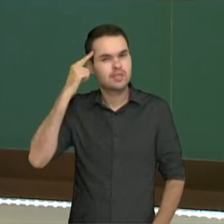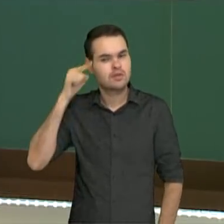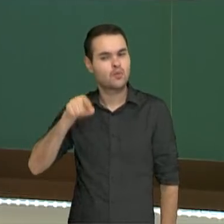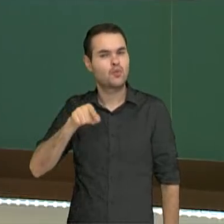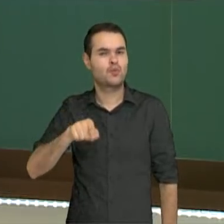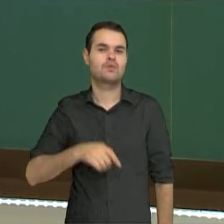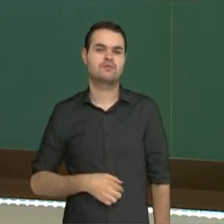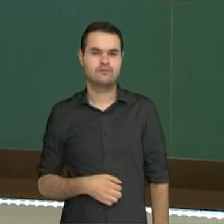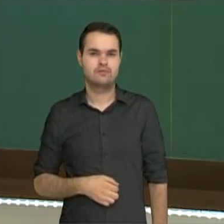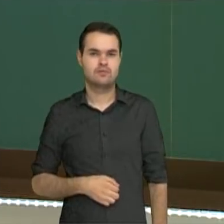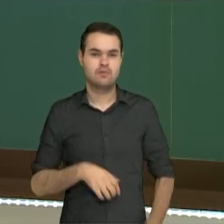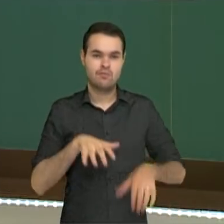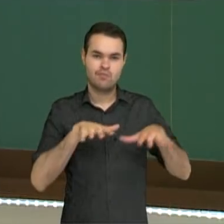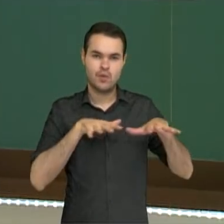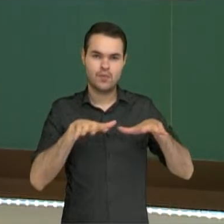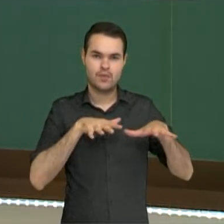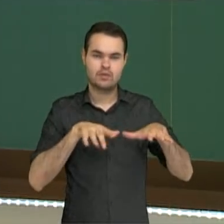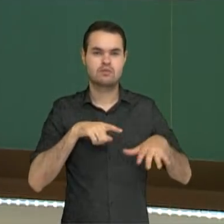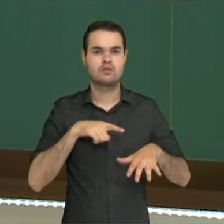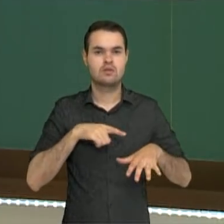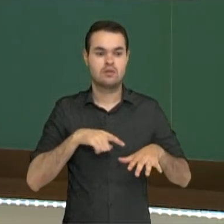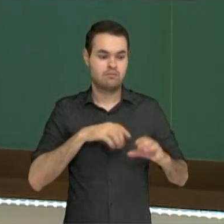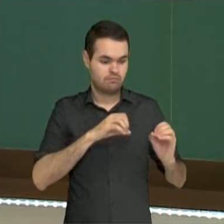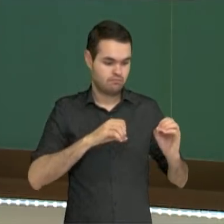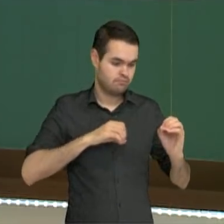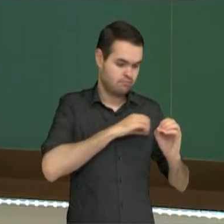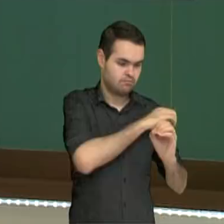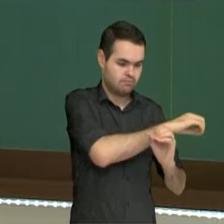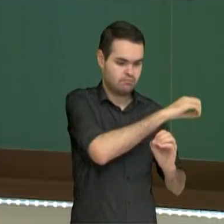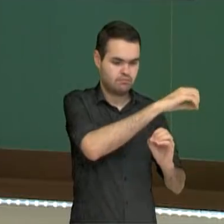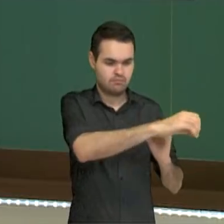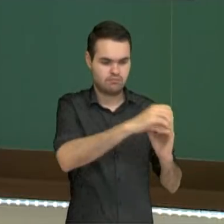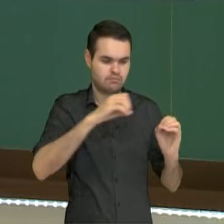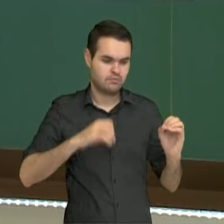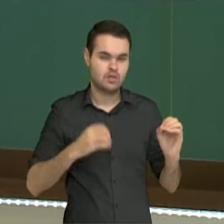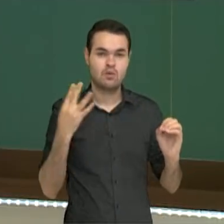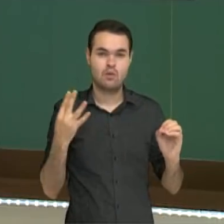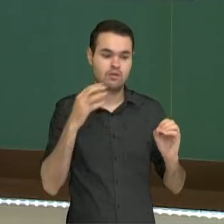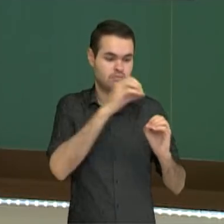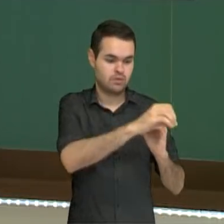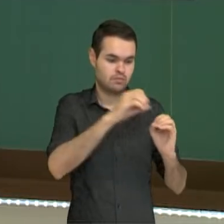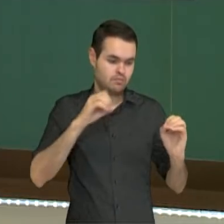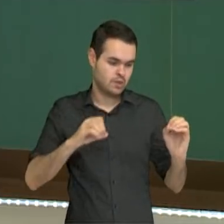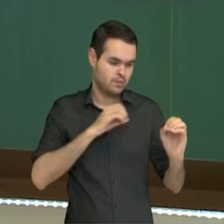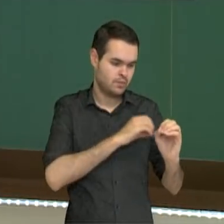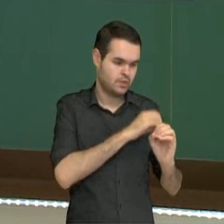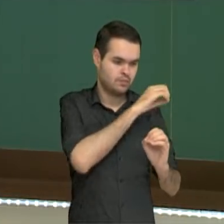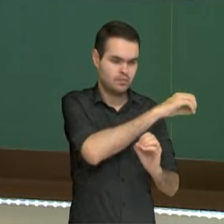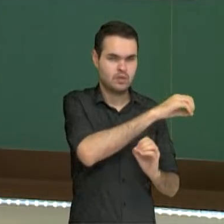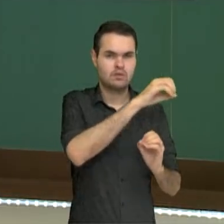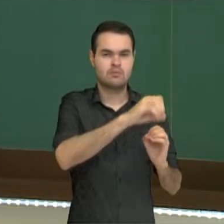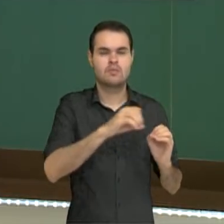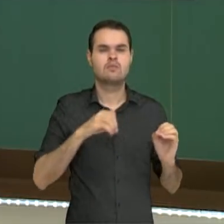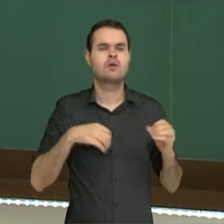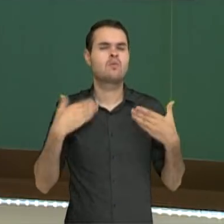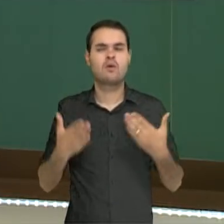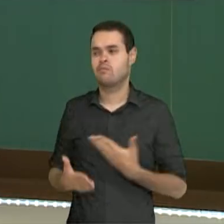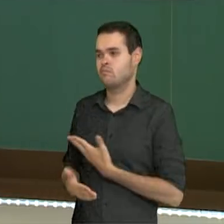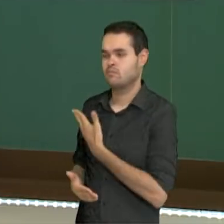esse movimento, nós temos as 4 estações do ano. Quais são as 4 estações do